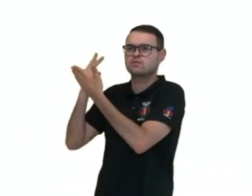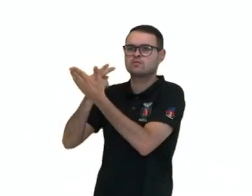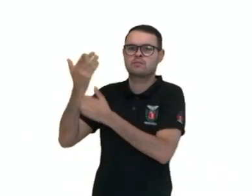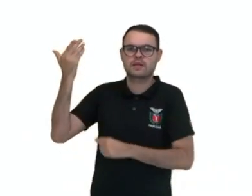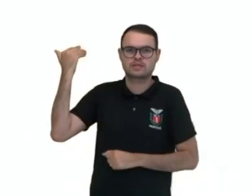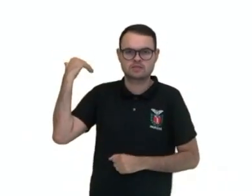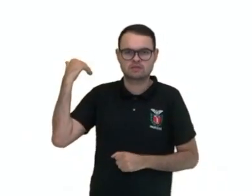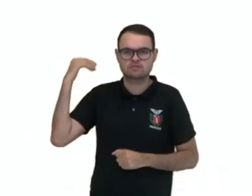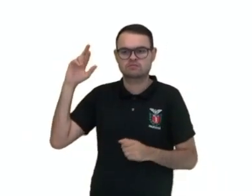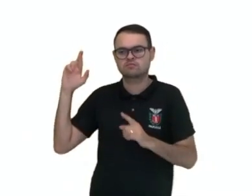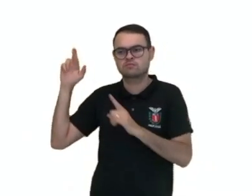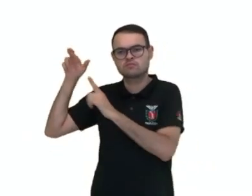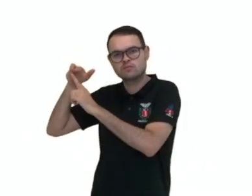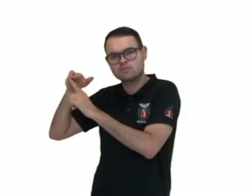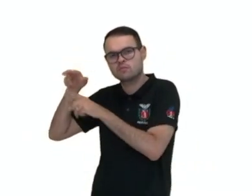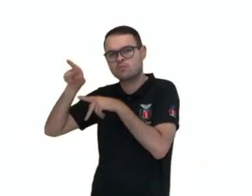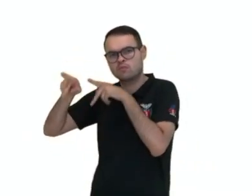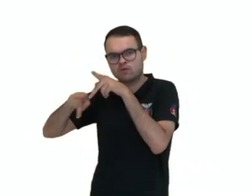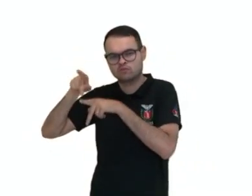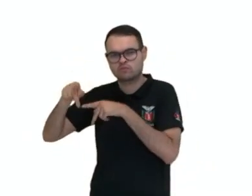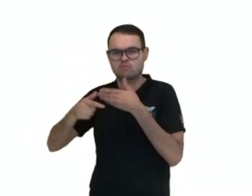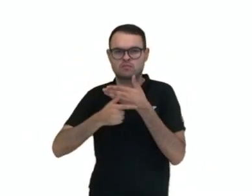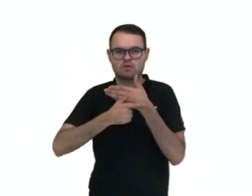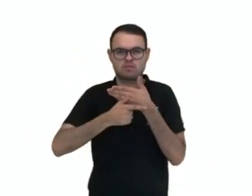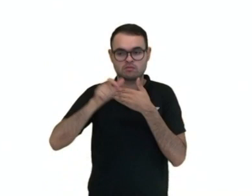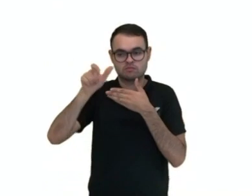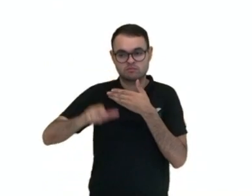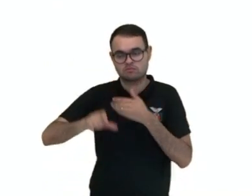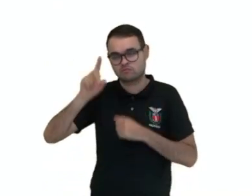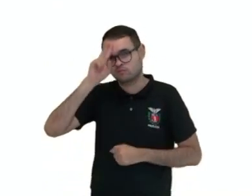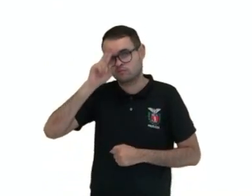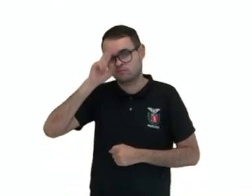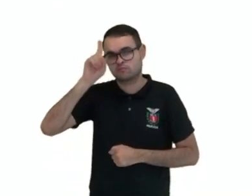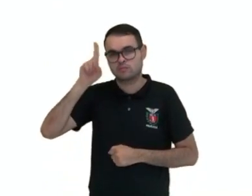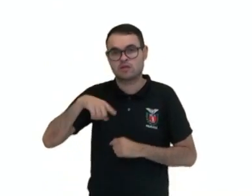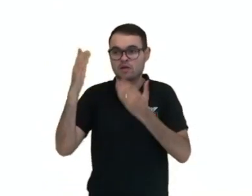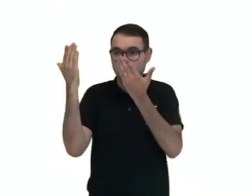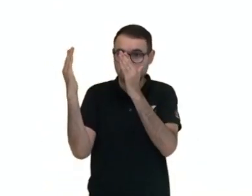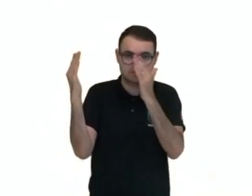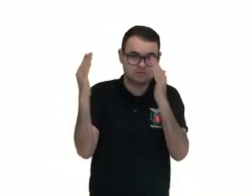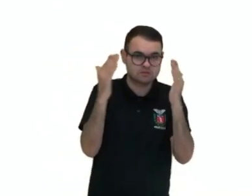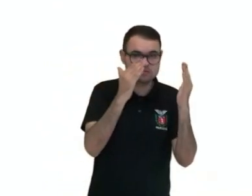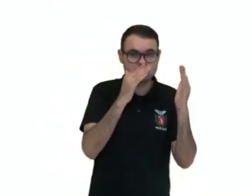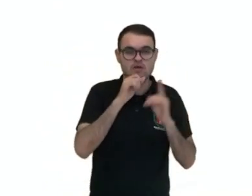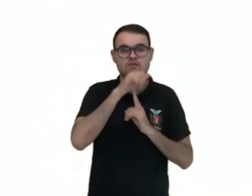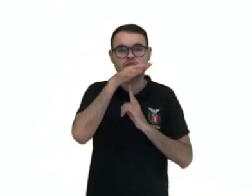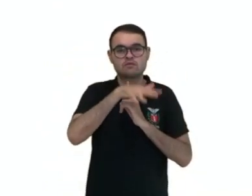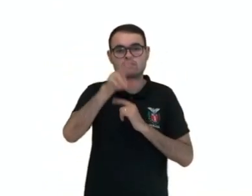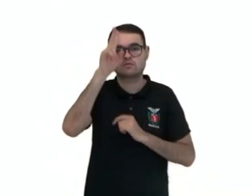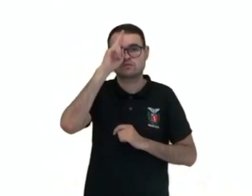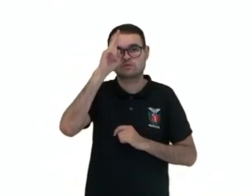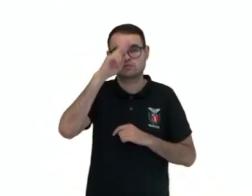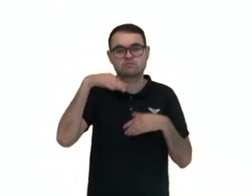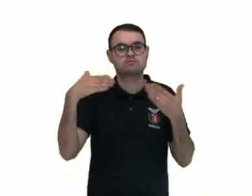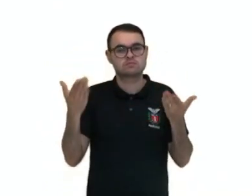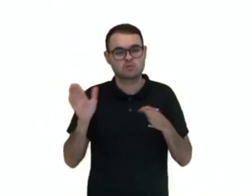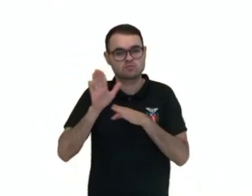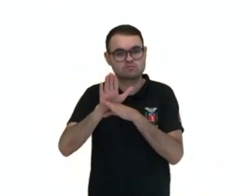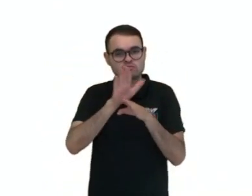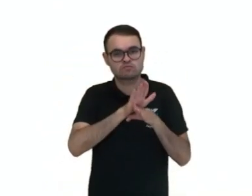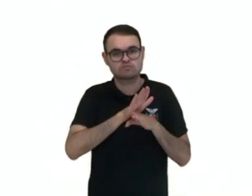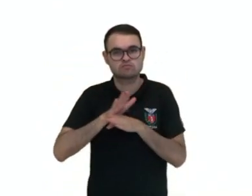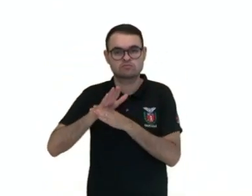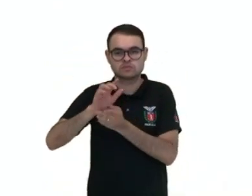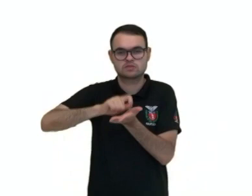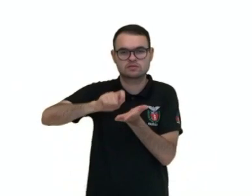referência a um povo. Um dos papéis do historiador é analisar as fontes históricas e assim contribuir com